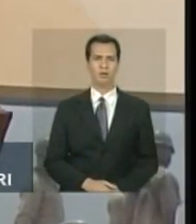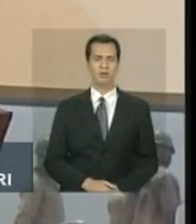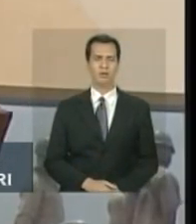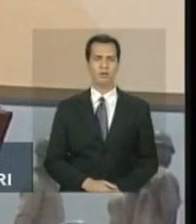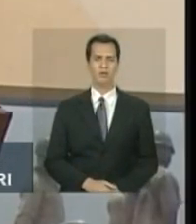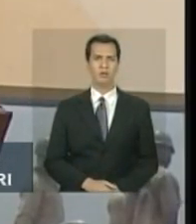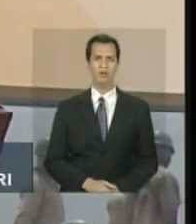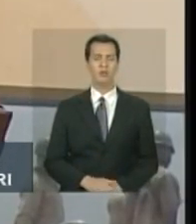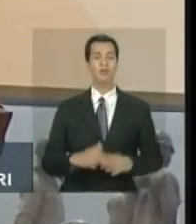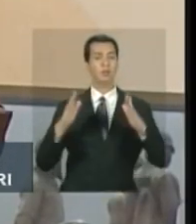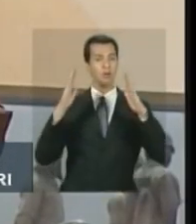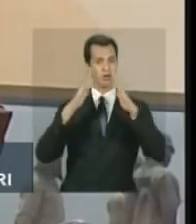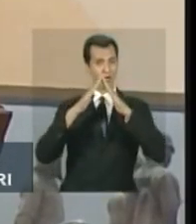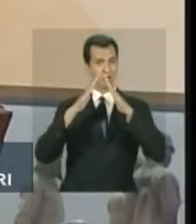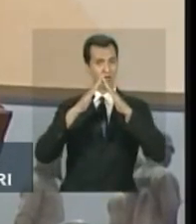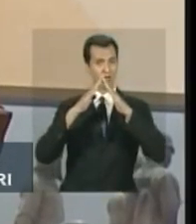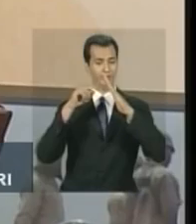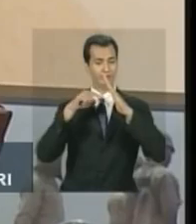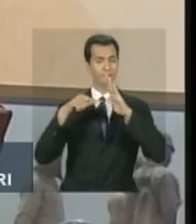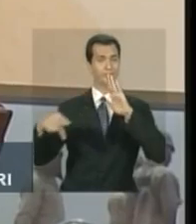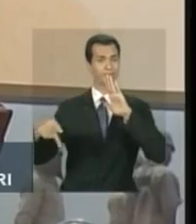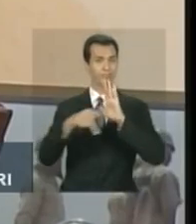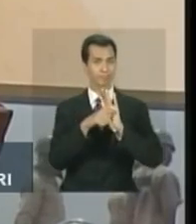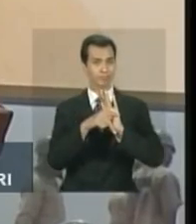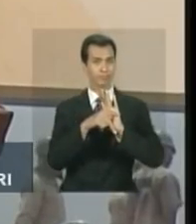casa é, talvez,